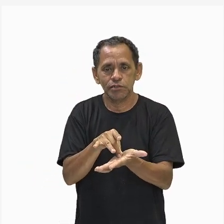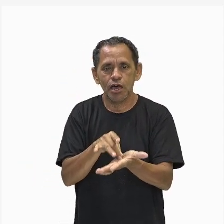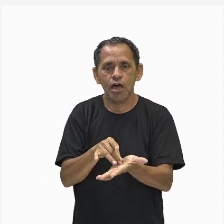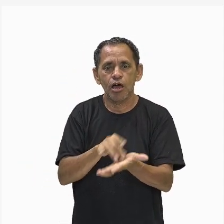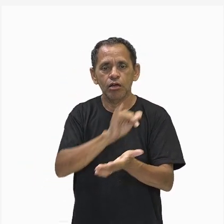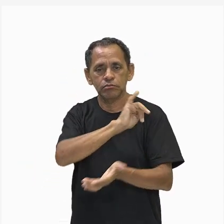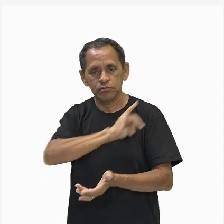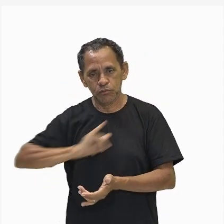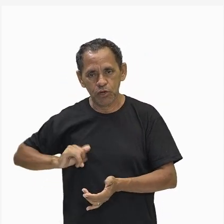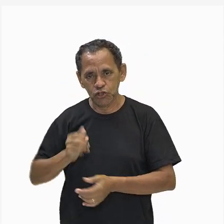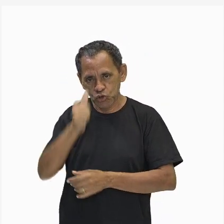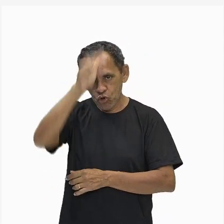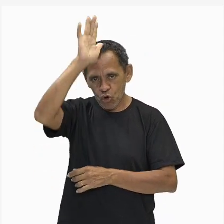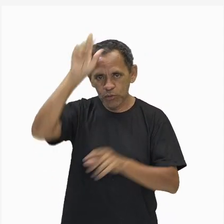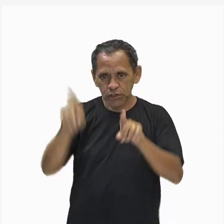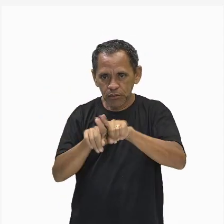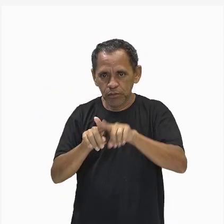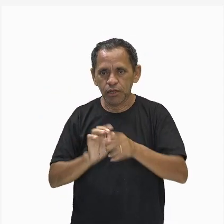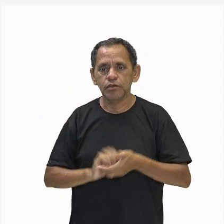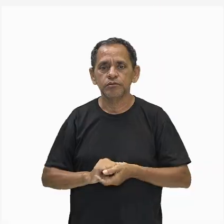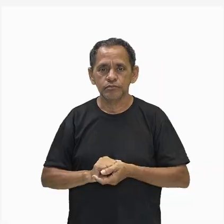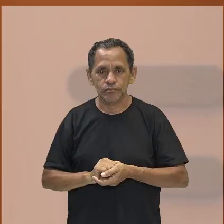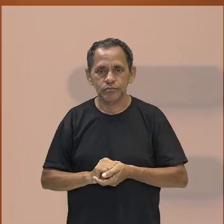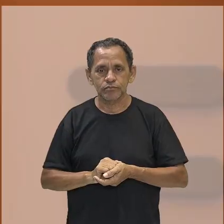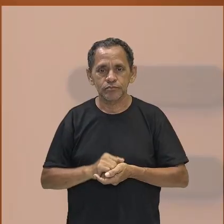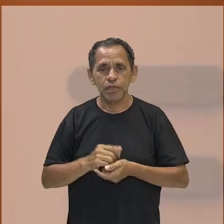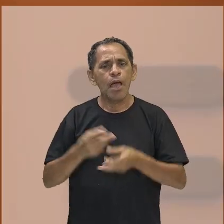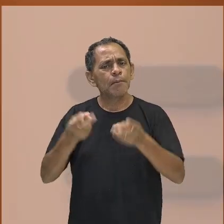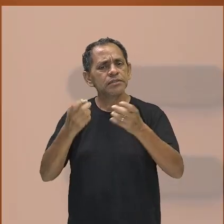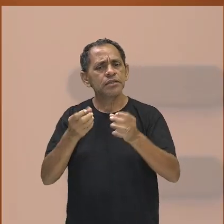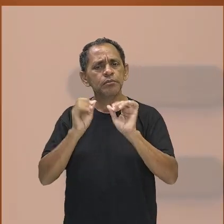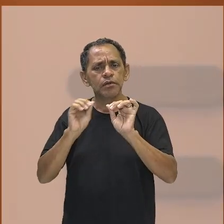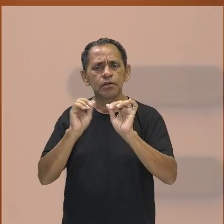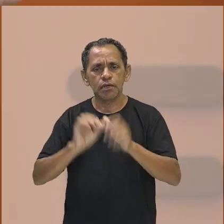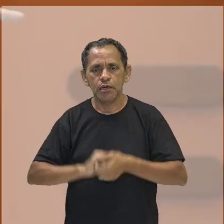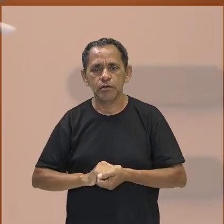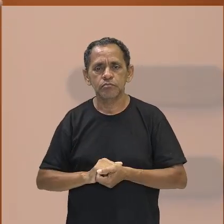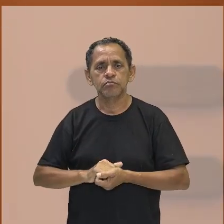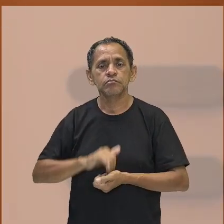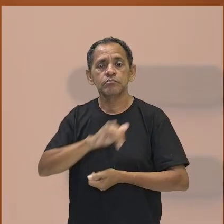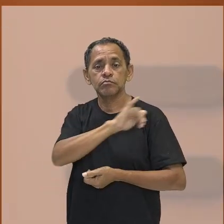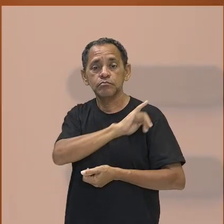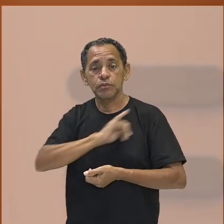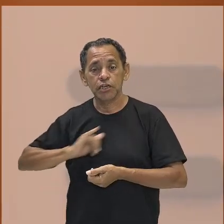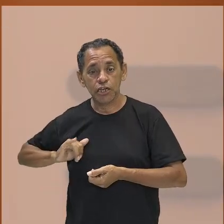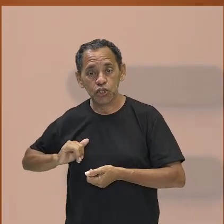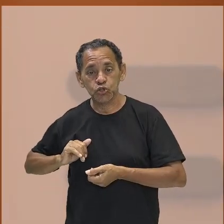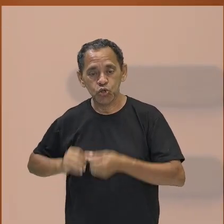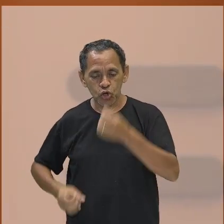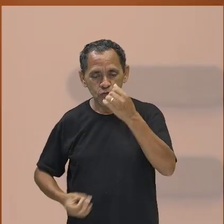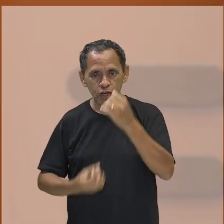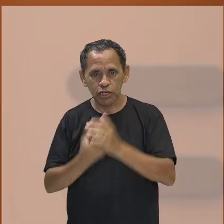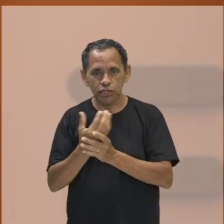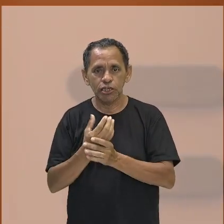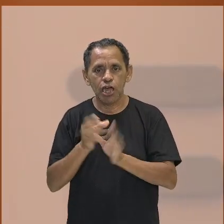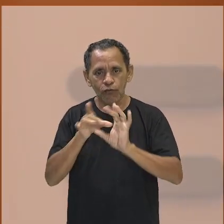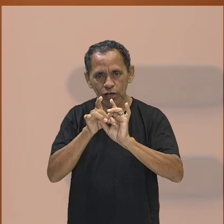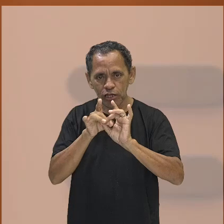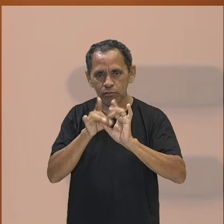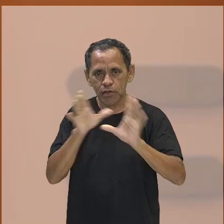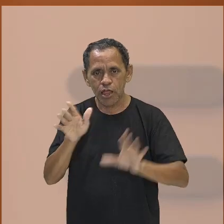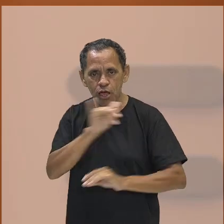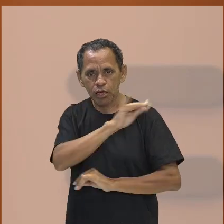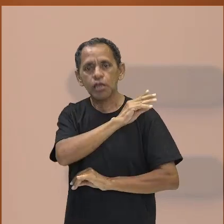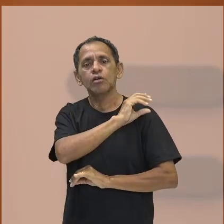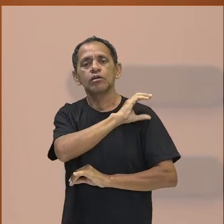Império. Então, bota aí na tua cabecinha quem é, então, aí, né, o imperador que vai, então, fazer esse cristianismo